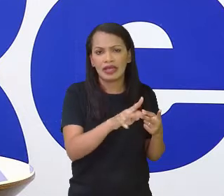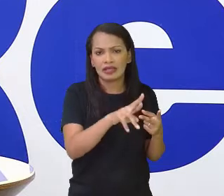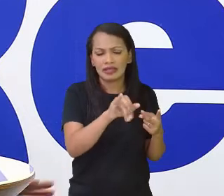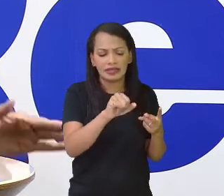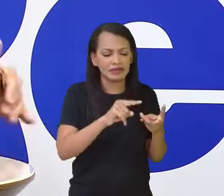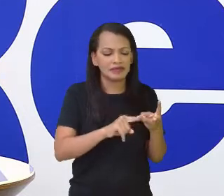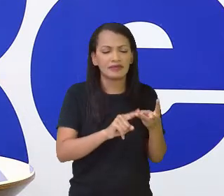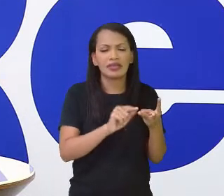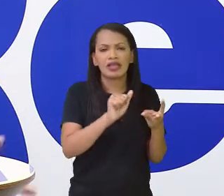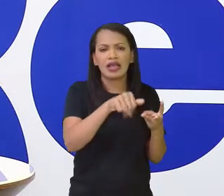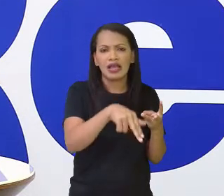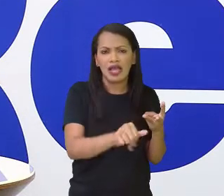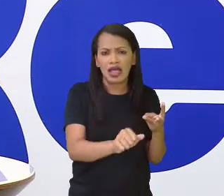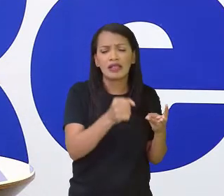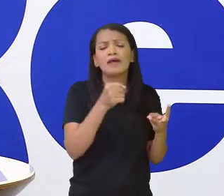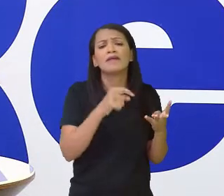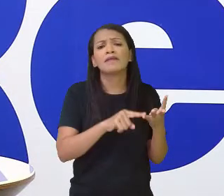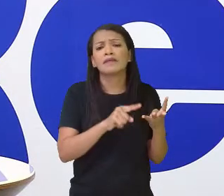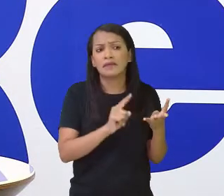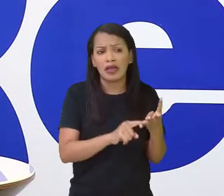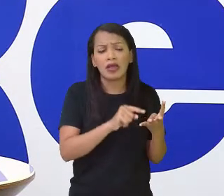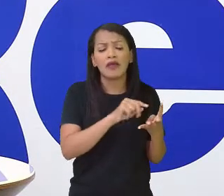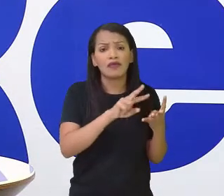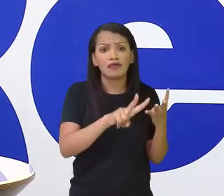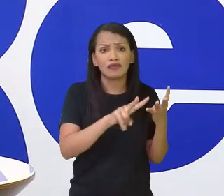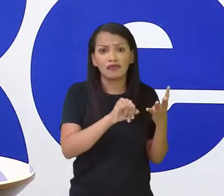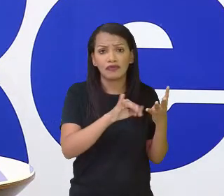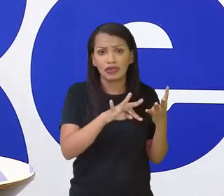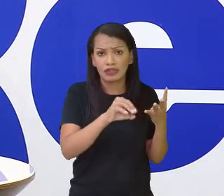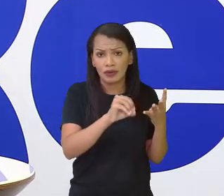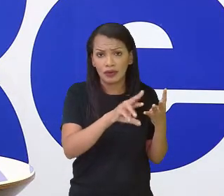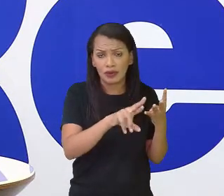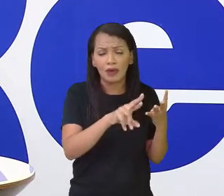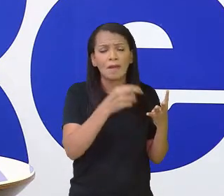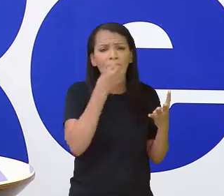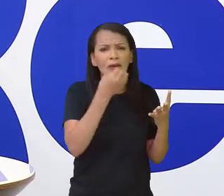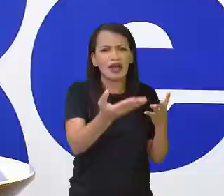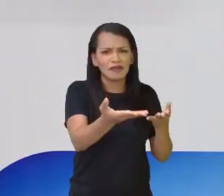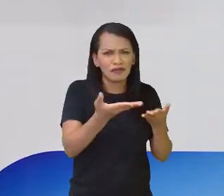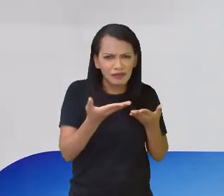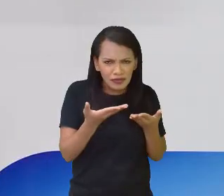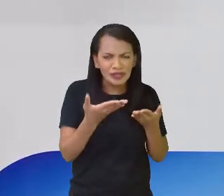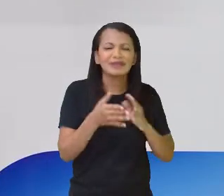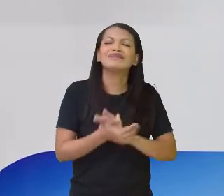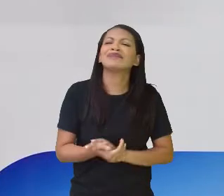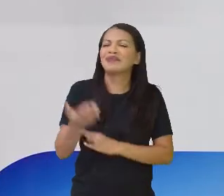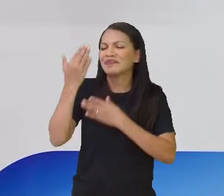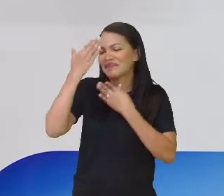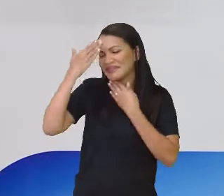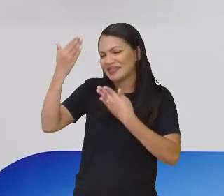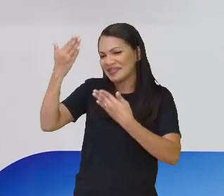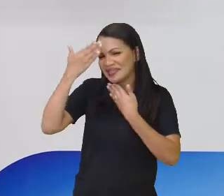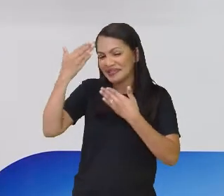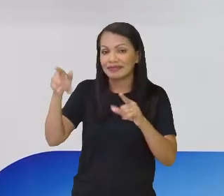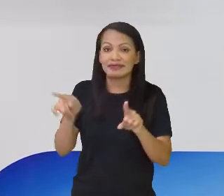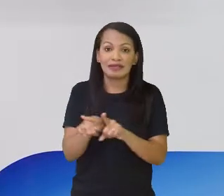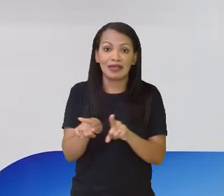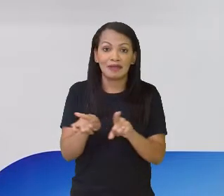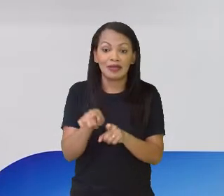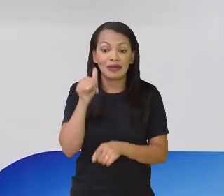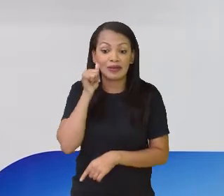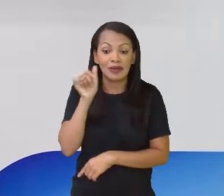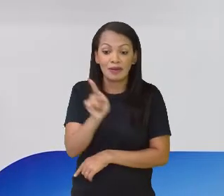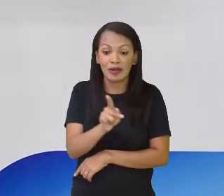aqui dando seja bem-vindo, viu, professor? Então é isso aí, minha gente. Obrigado, bom dia para todo mundo. Além da professora Márcia